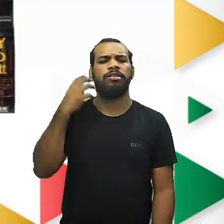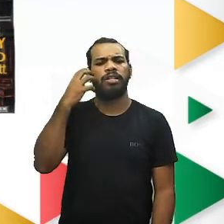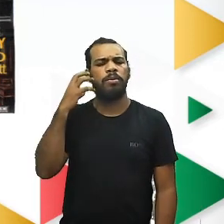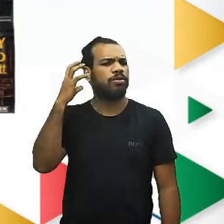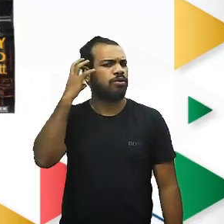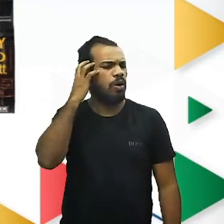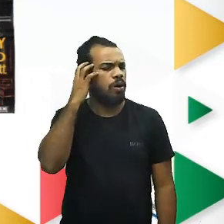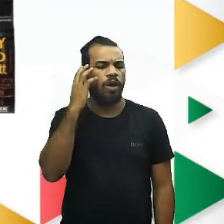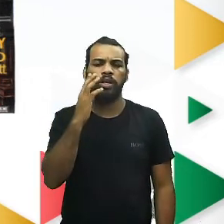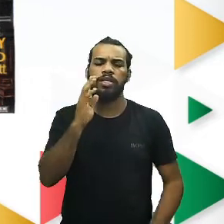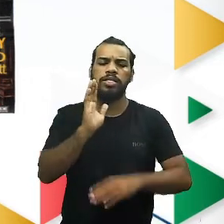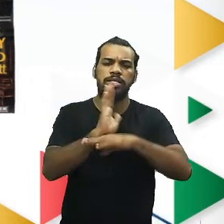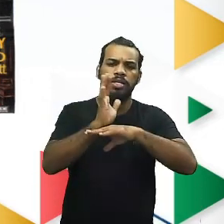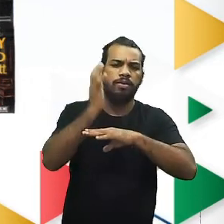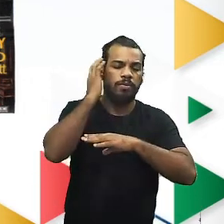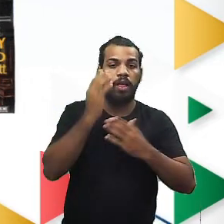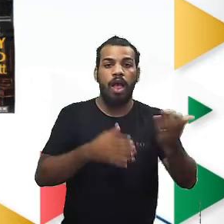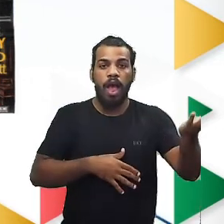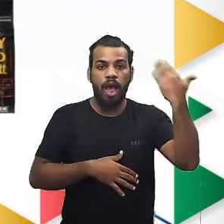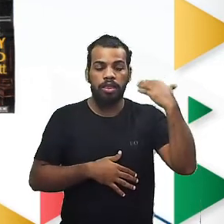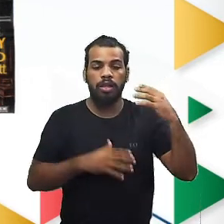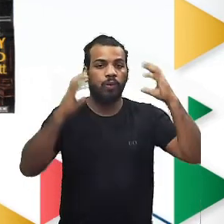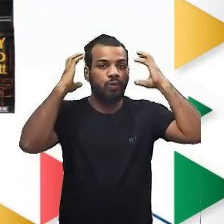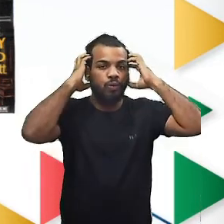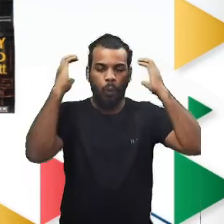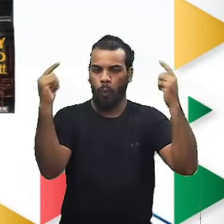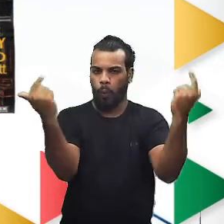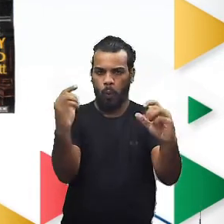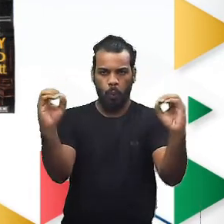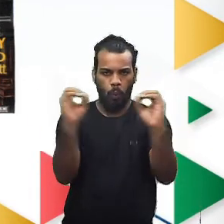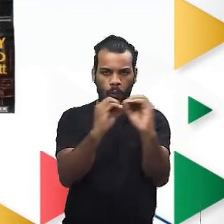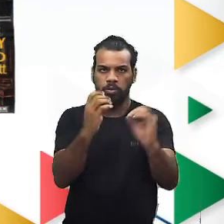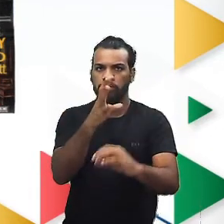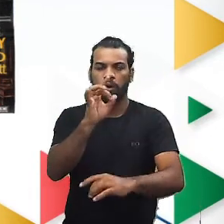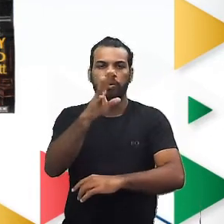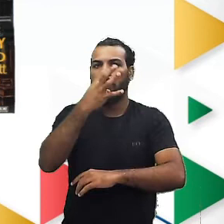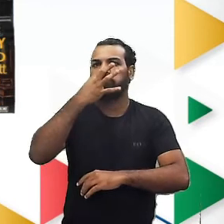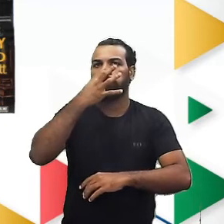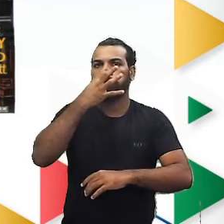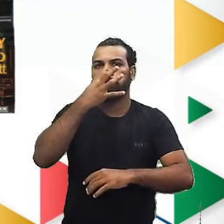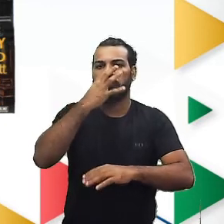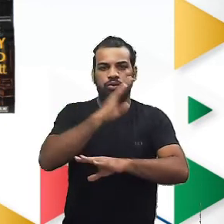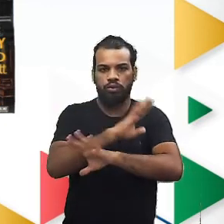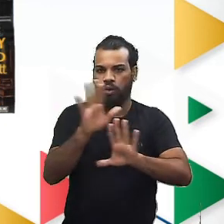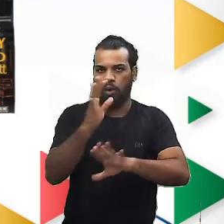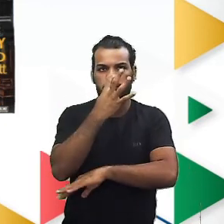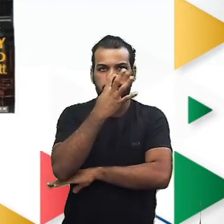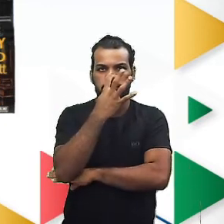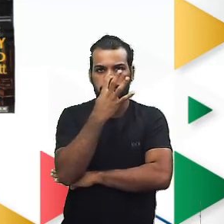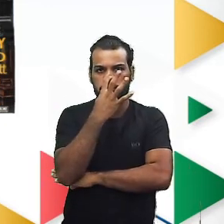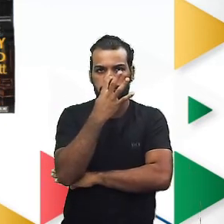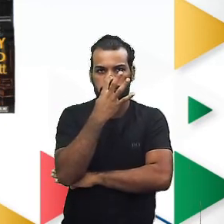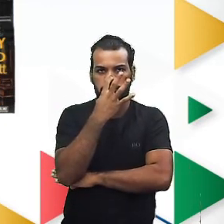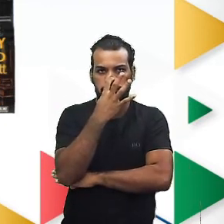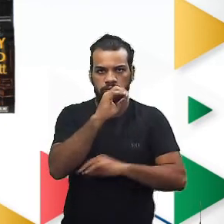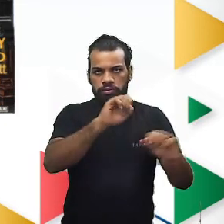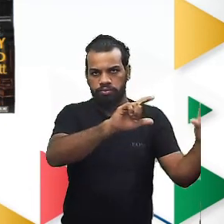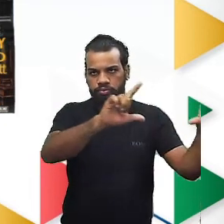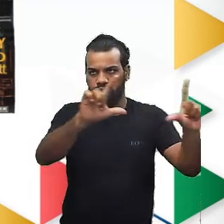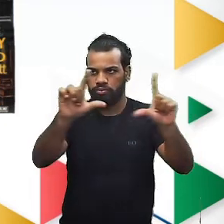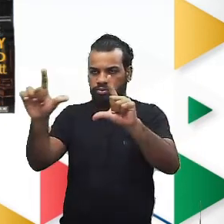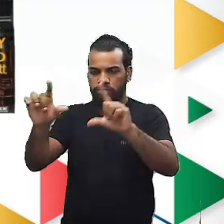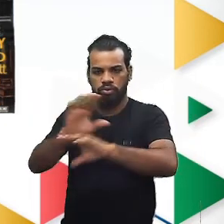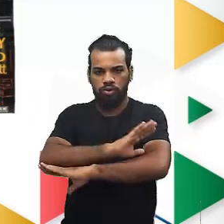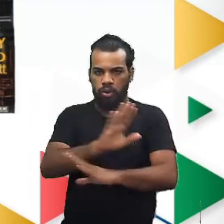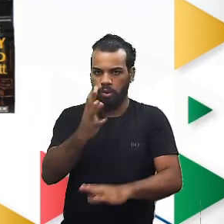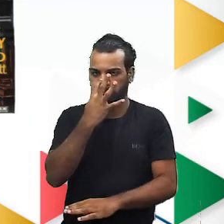Porque o cinema antes era mudo, não existia som, diálogo, né, no cinema. Então, isso